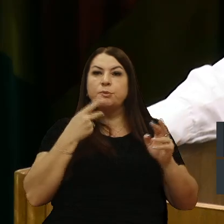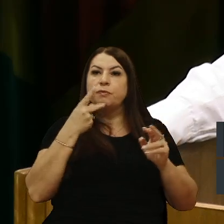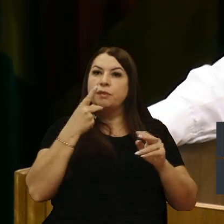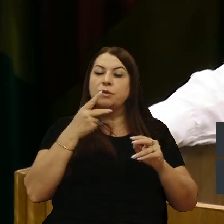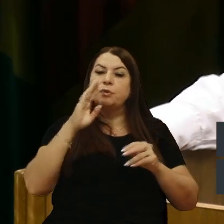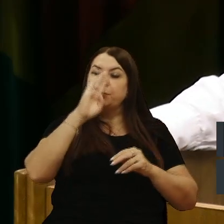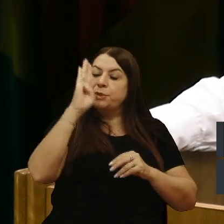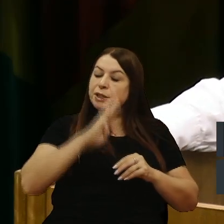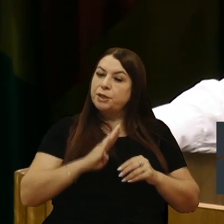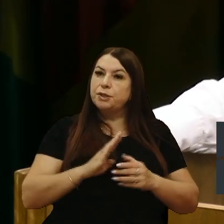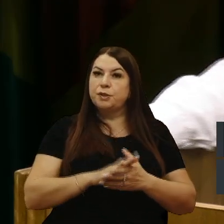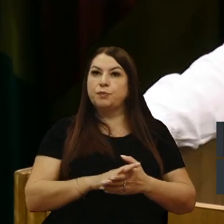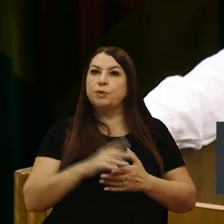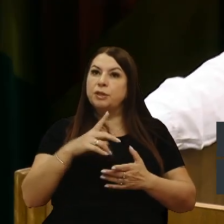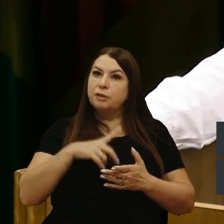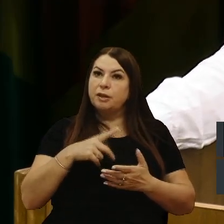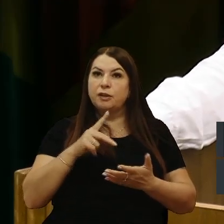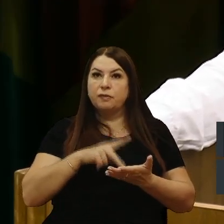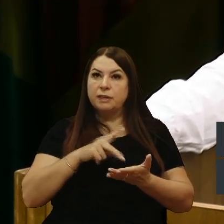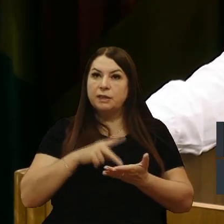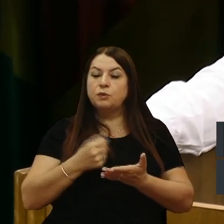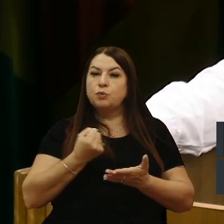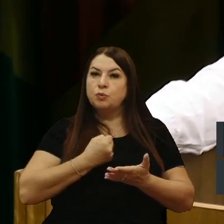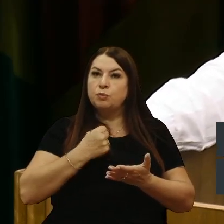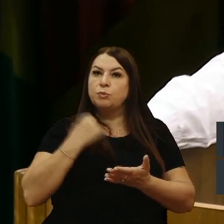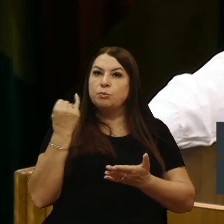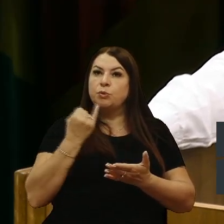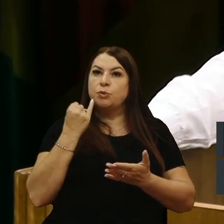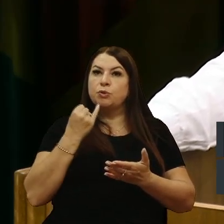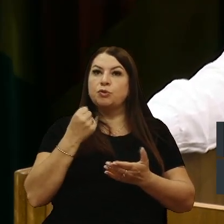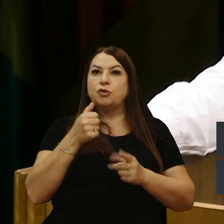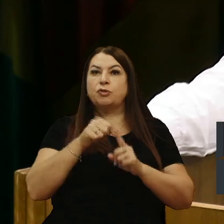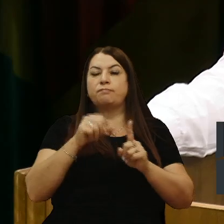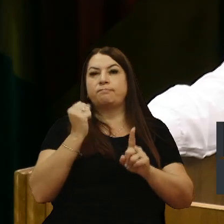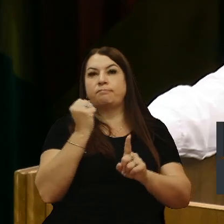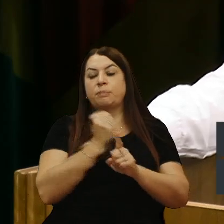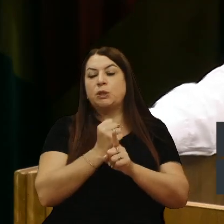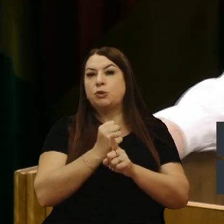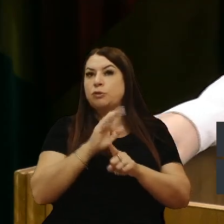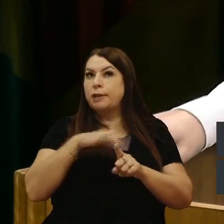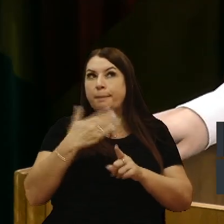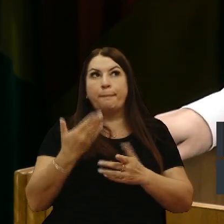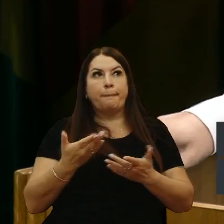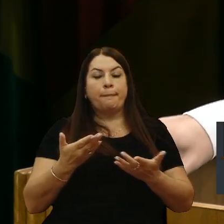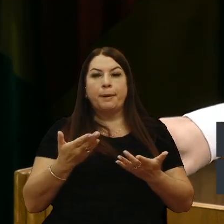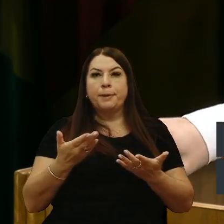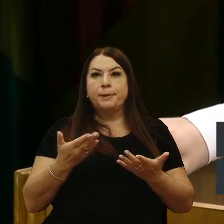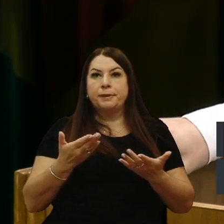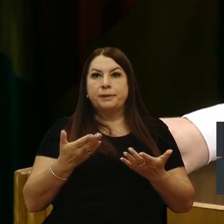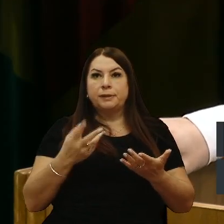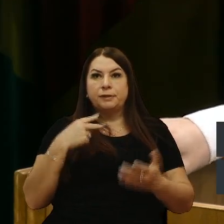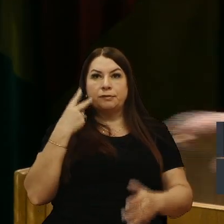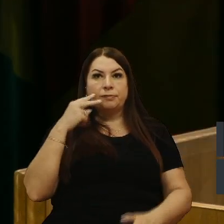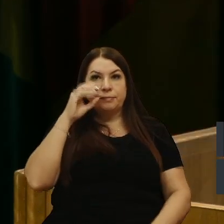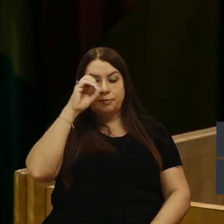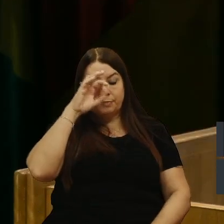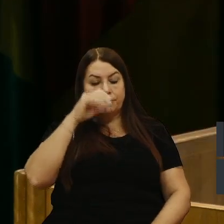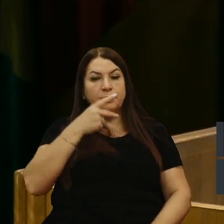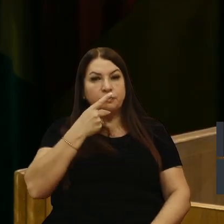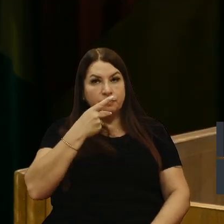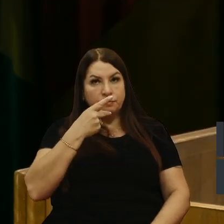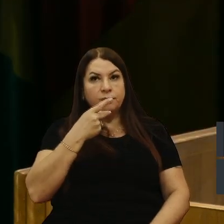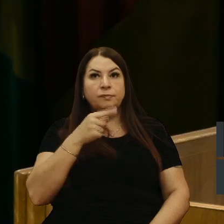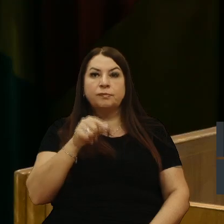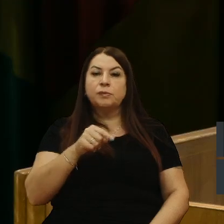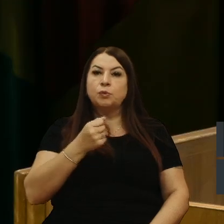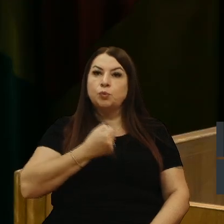Brasil que tem efetivamente um número significativo de feminicídios e, mais do que isso, que tem, vereador Elisandro Fiuza, se nós tratarmos